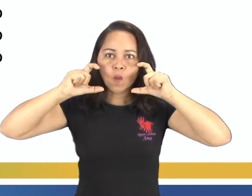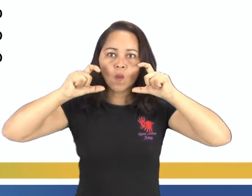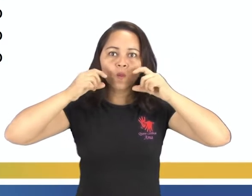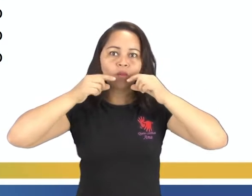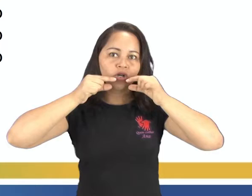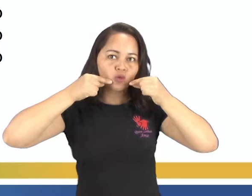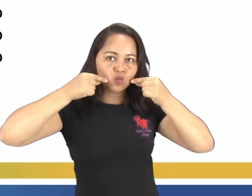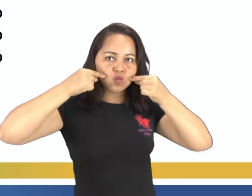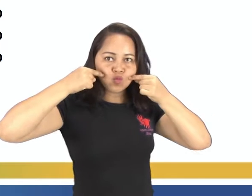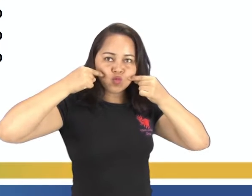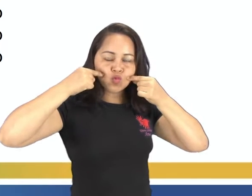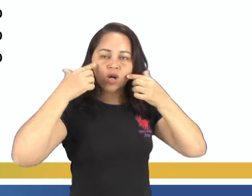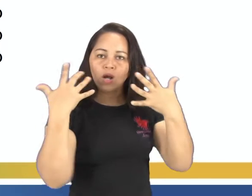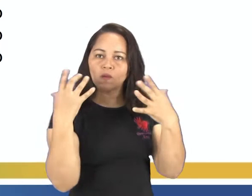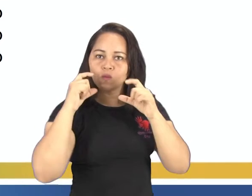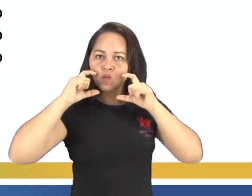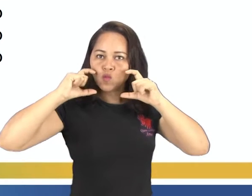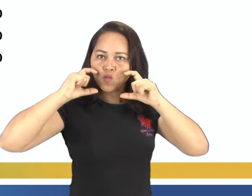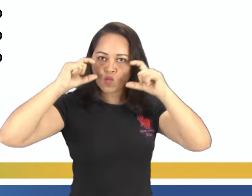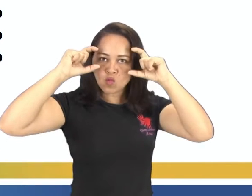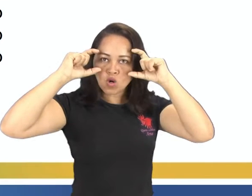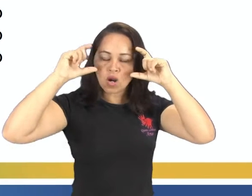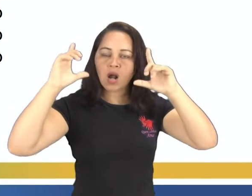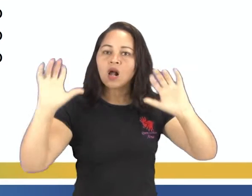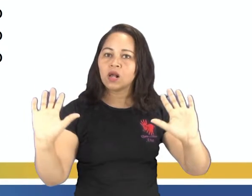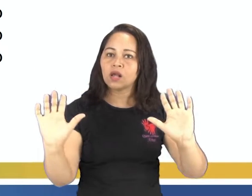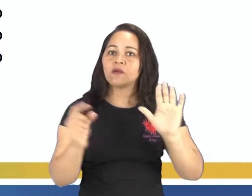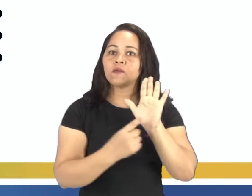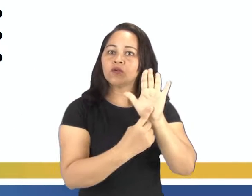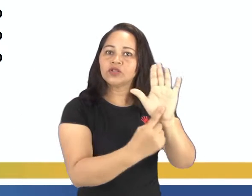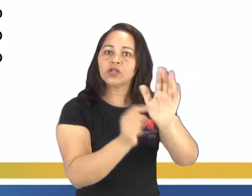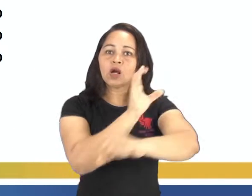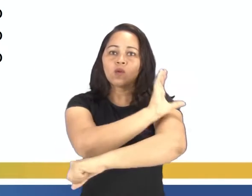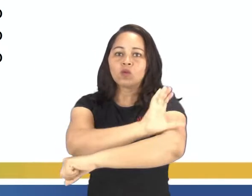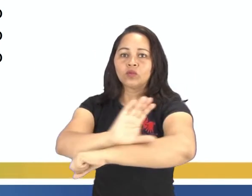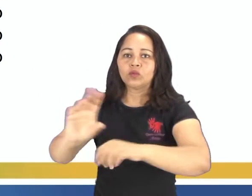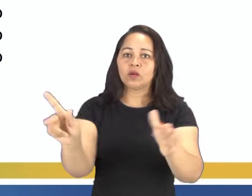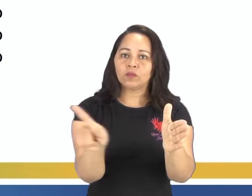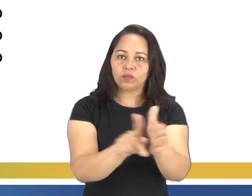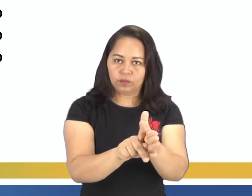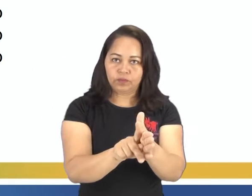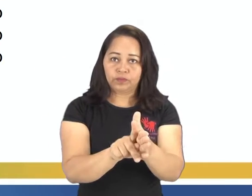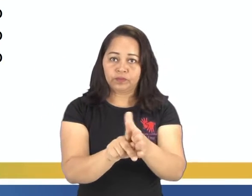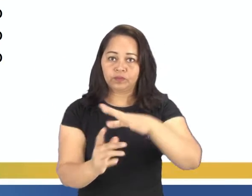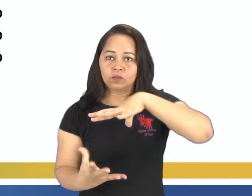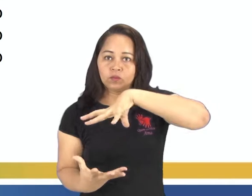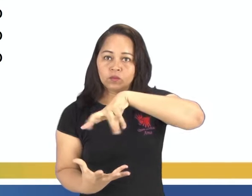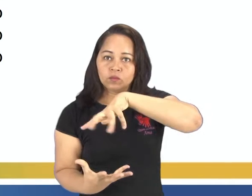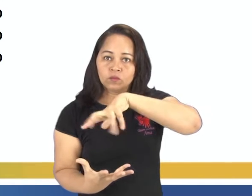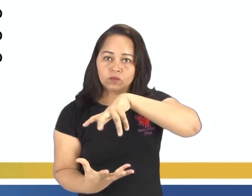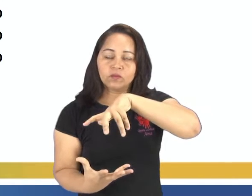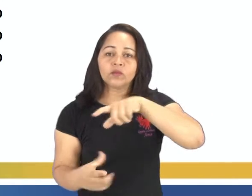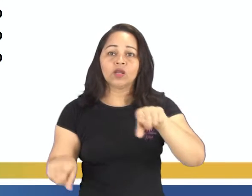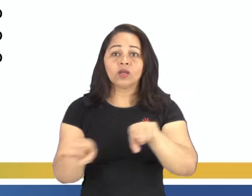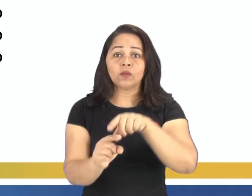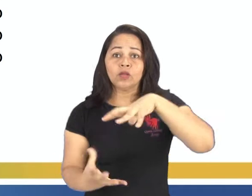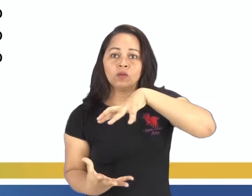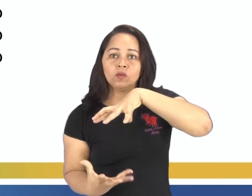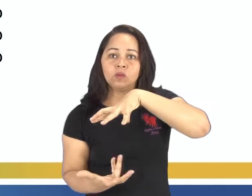que representam tanto a cultura oriental quanto a radicalização do mundo